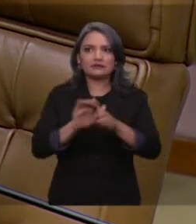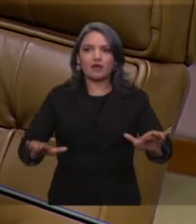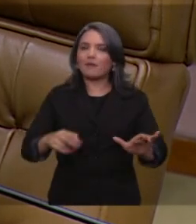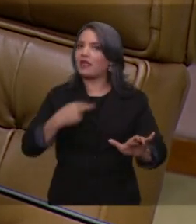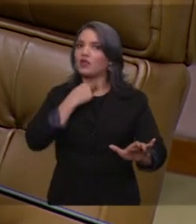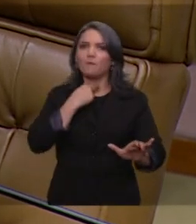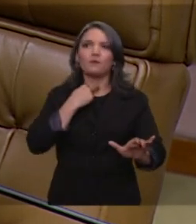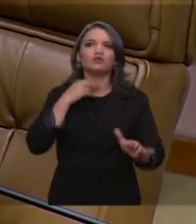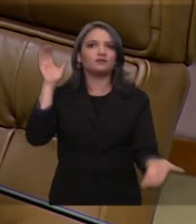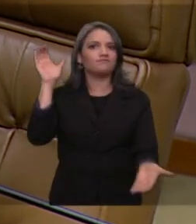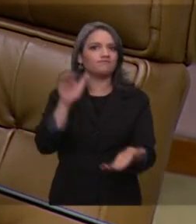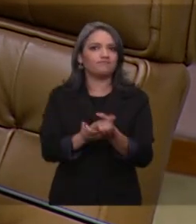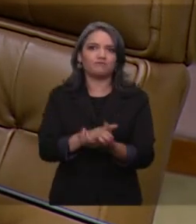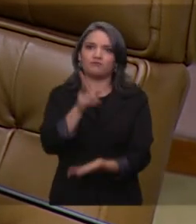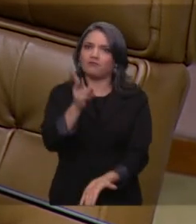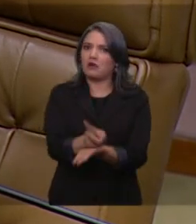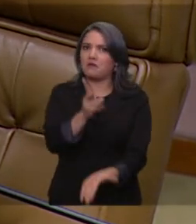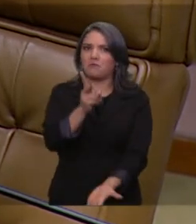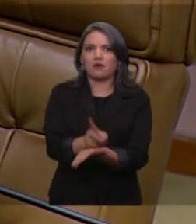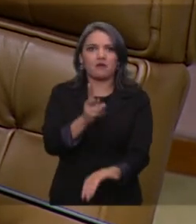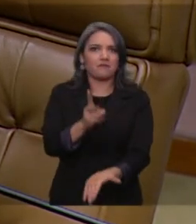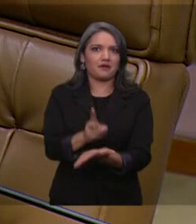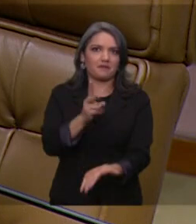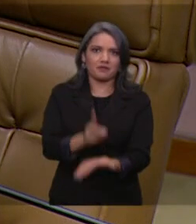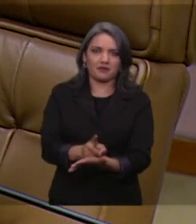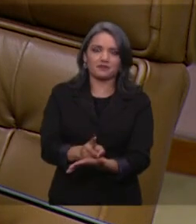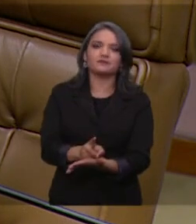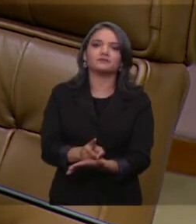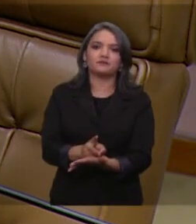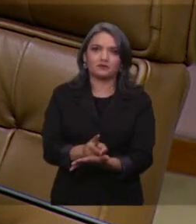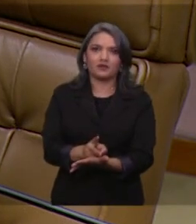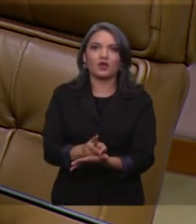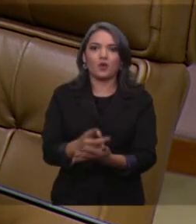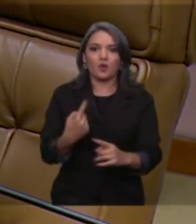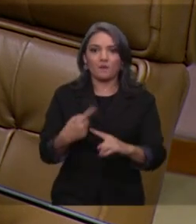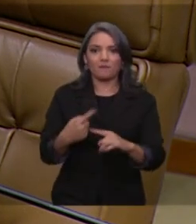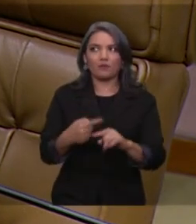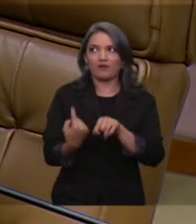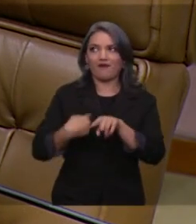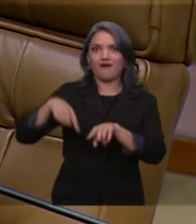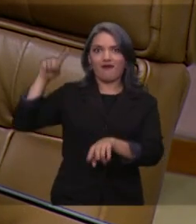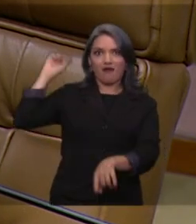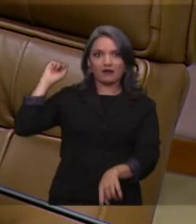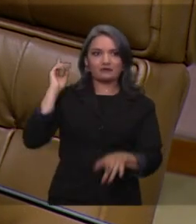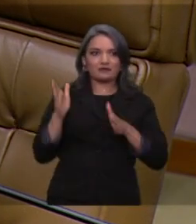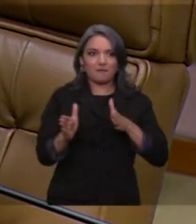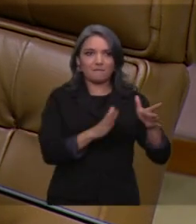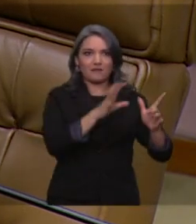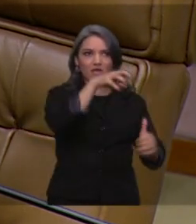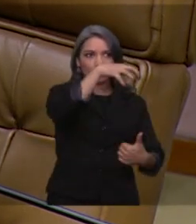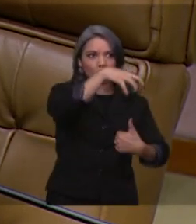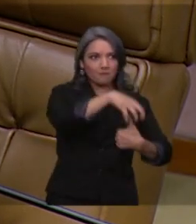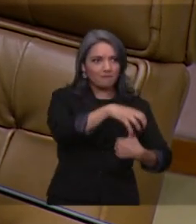indissolubilidade retornou da mesma forma que havia no Império para a religião católica, para